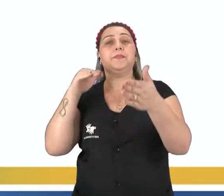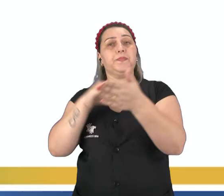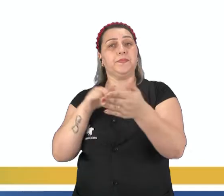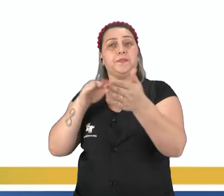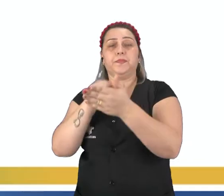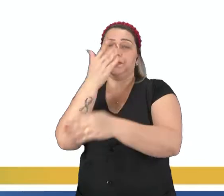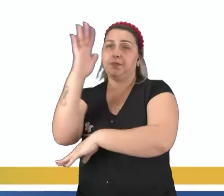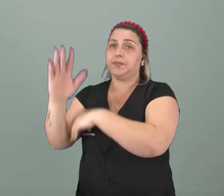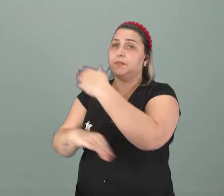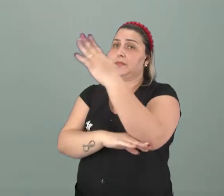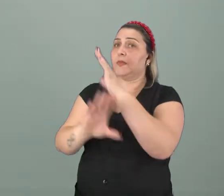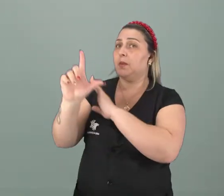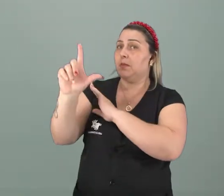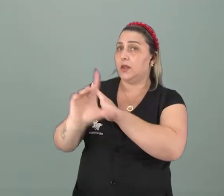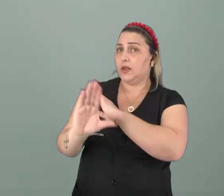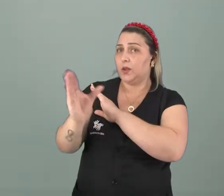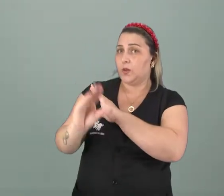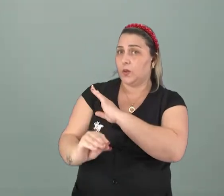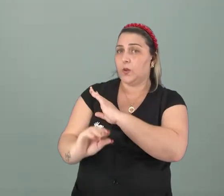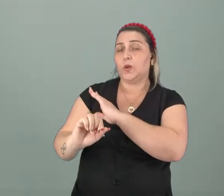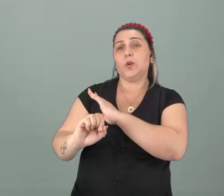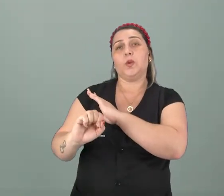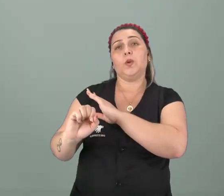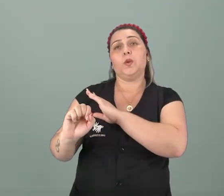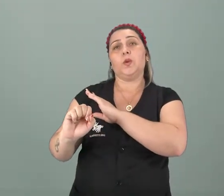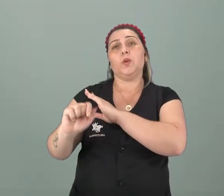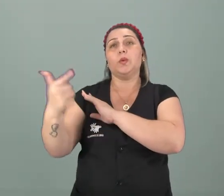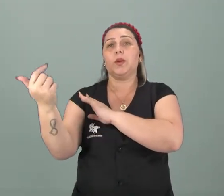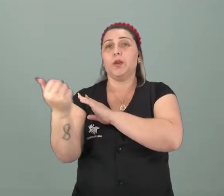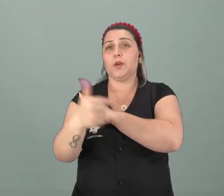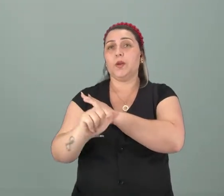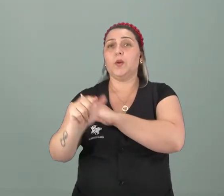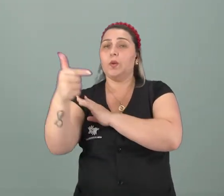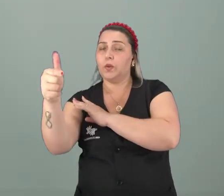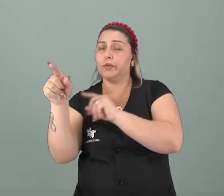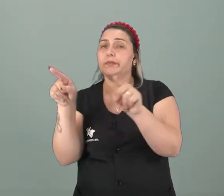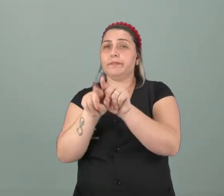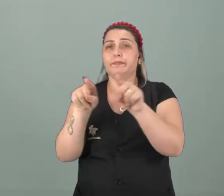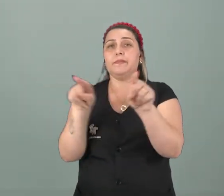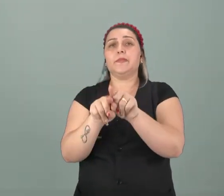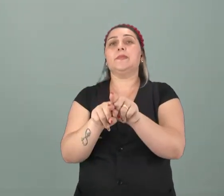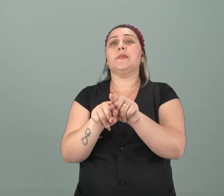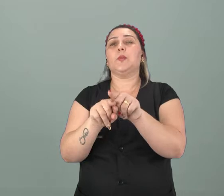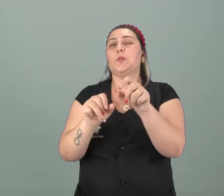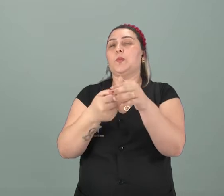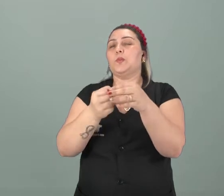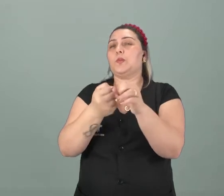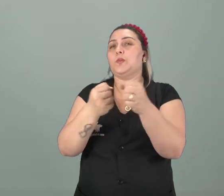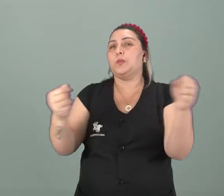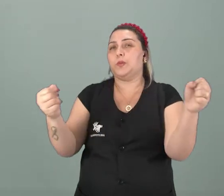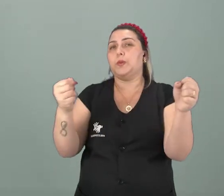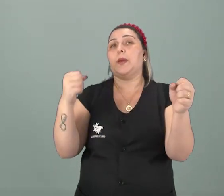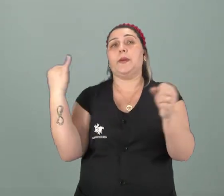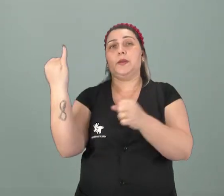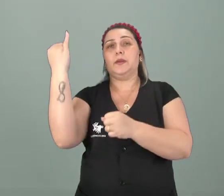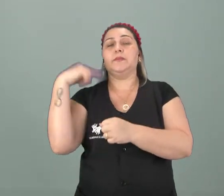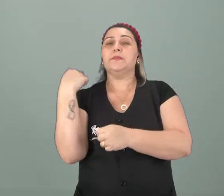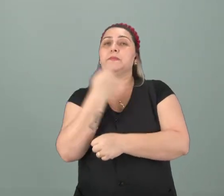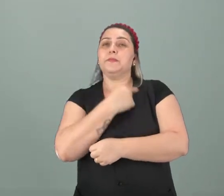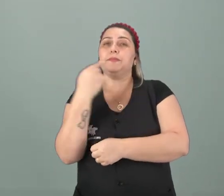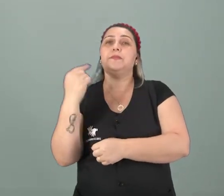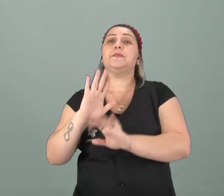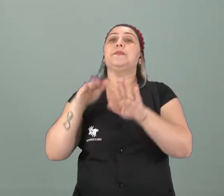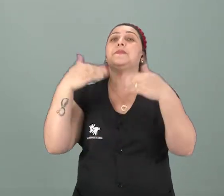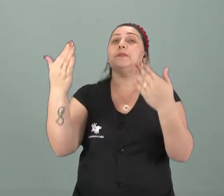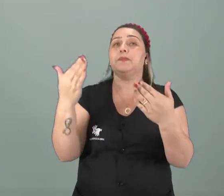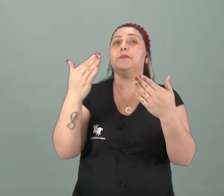impactos ambientais são menores, né, do que outros processos em que os impactos ambientais são muito extensos, né? É importante que a gente saiba